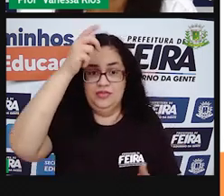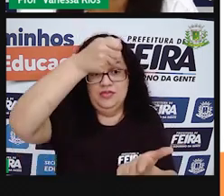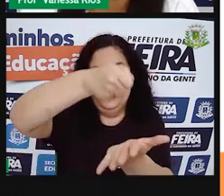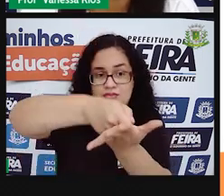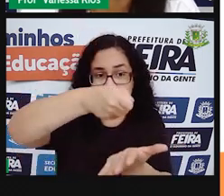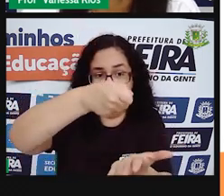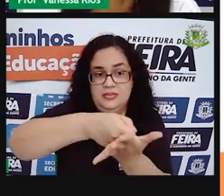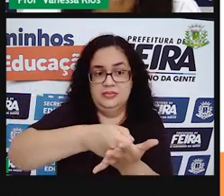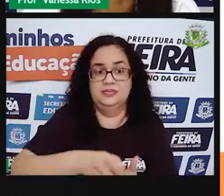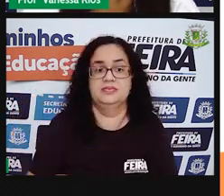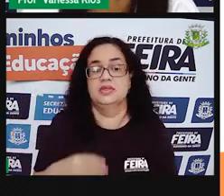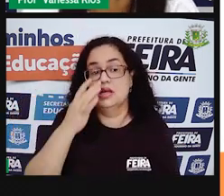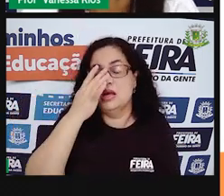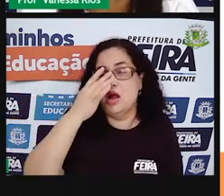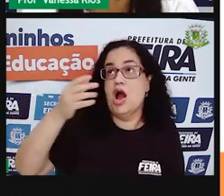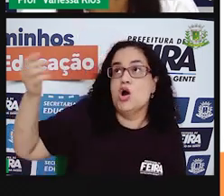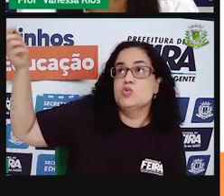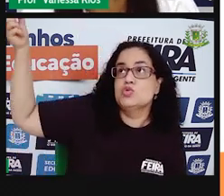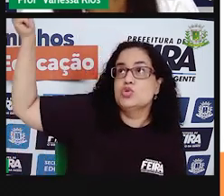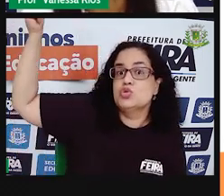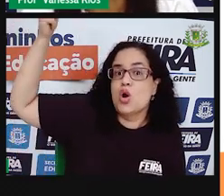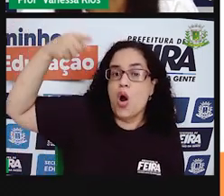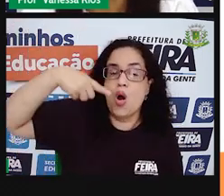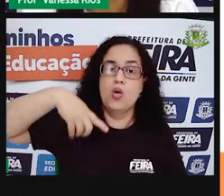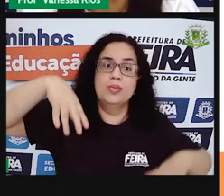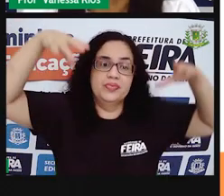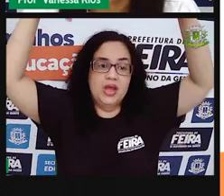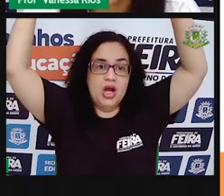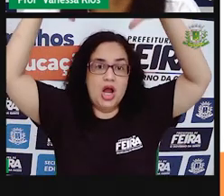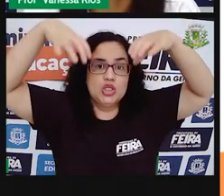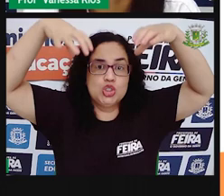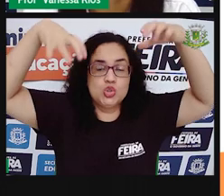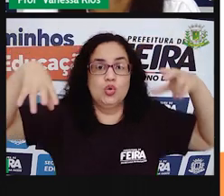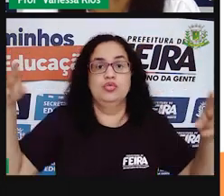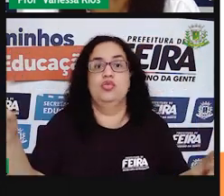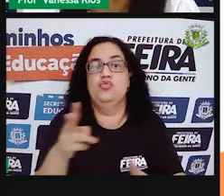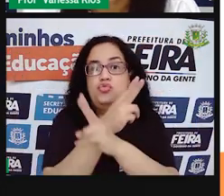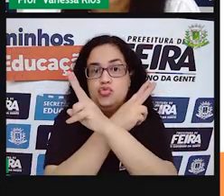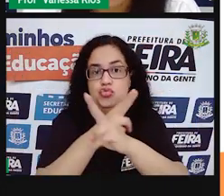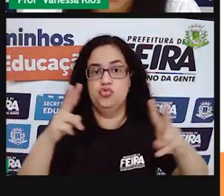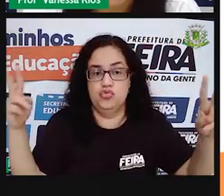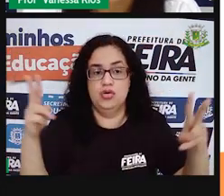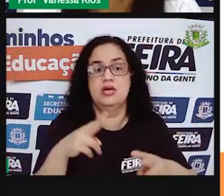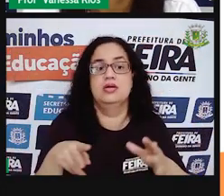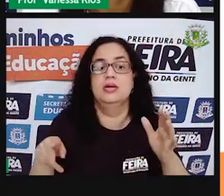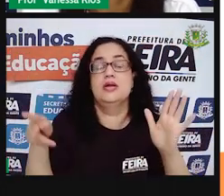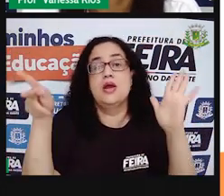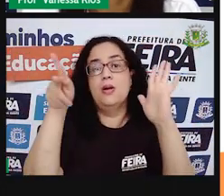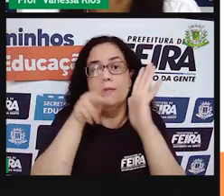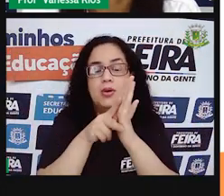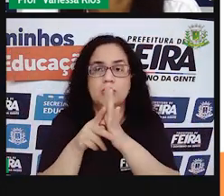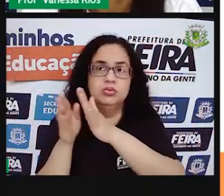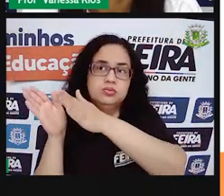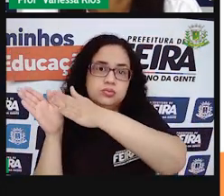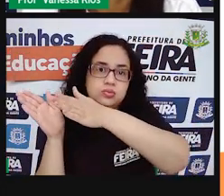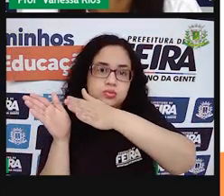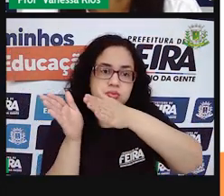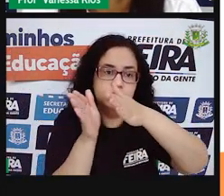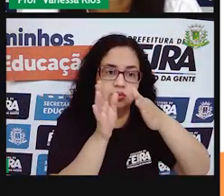resistente. Resista ao sol, resista à chuva, resista ao vento e ao próprio tempo. Então,